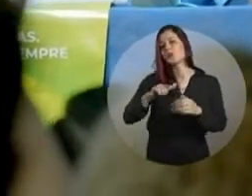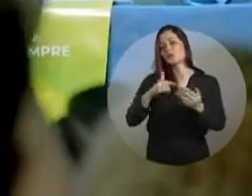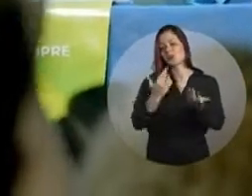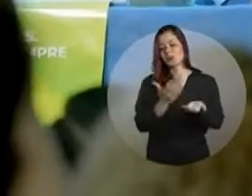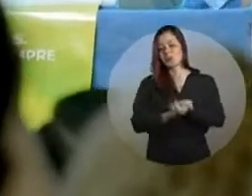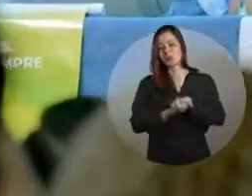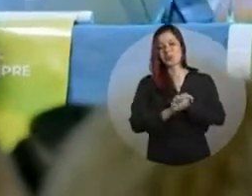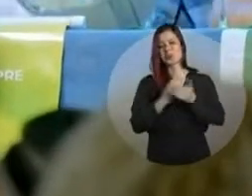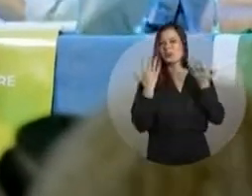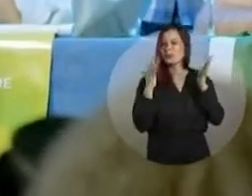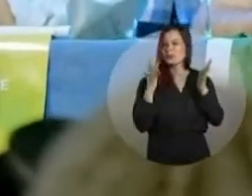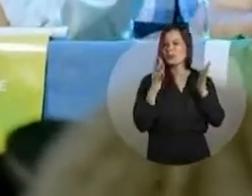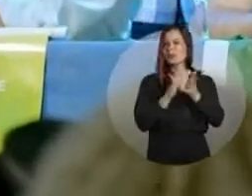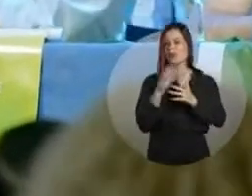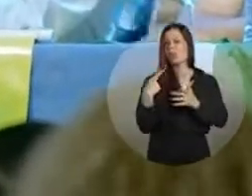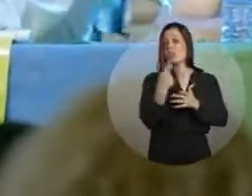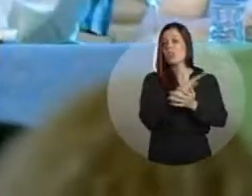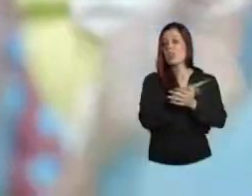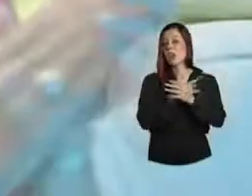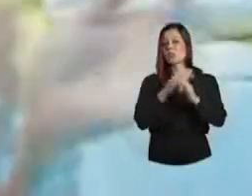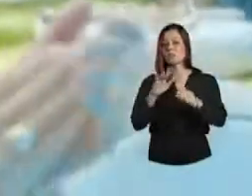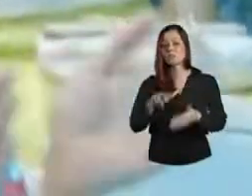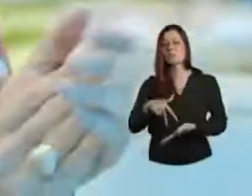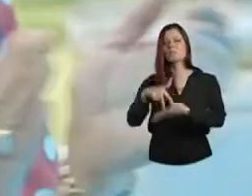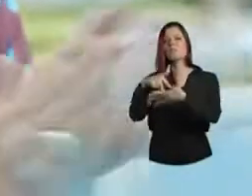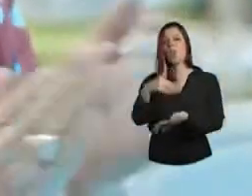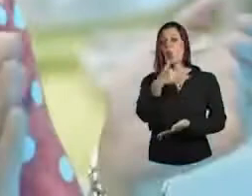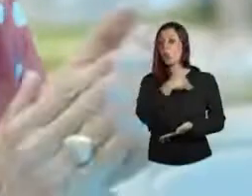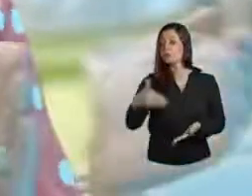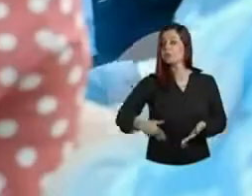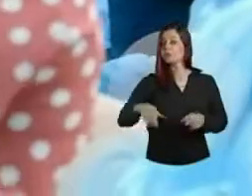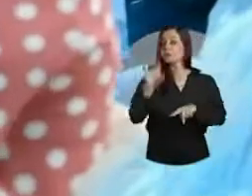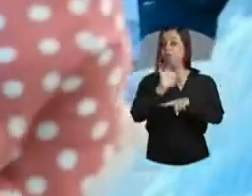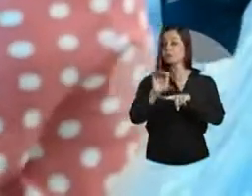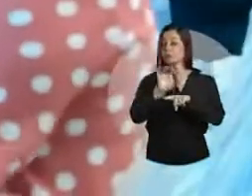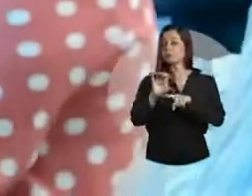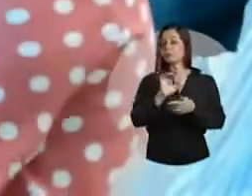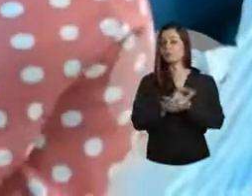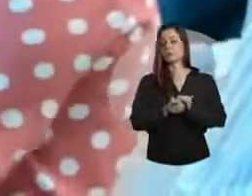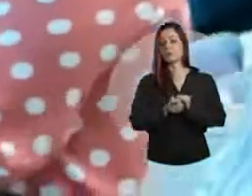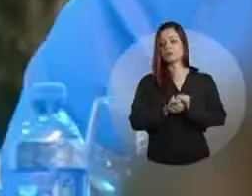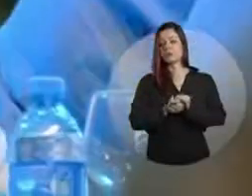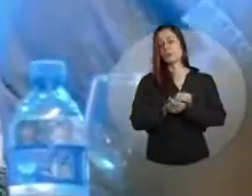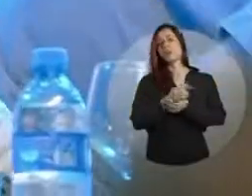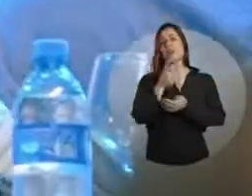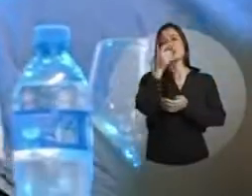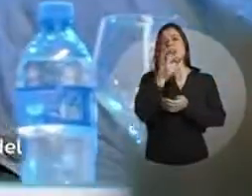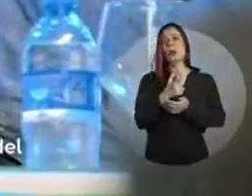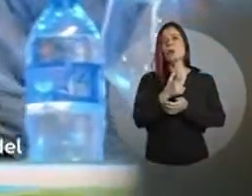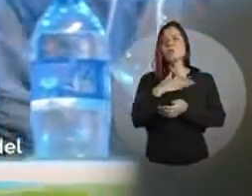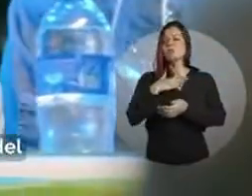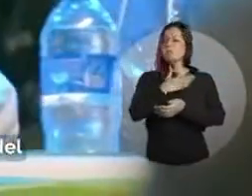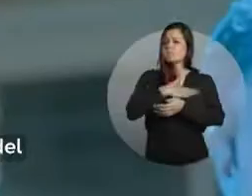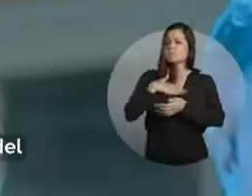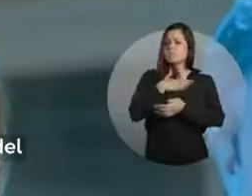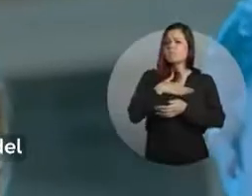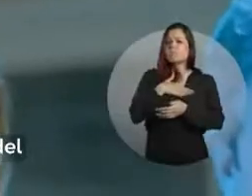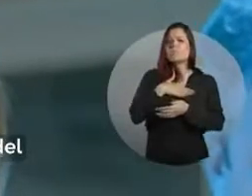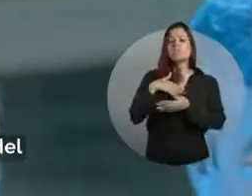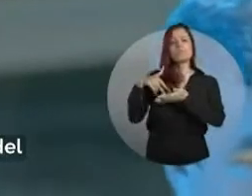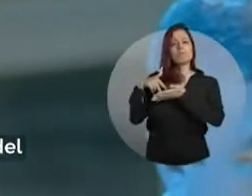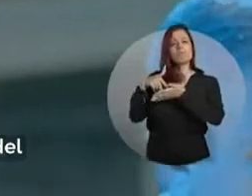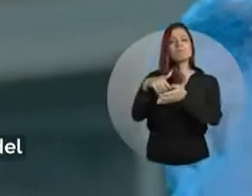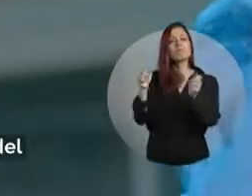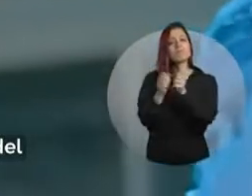Riedel mais ainda, para que a gente leve ele para o governo do estado. Eu tenho